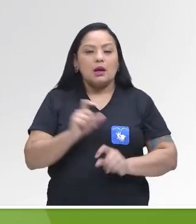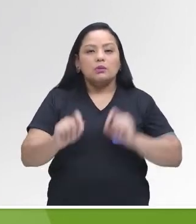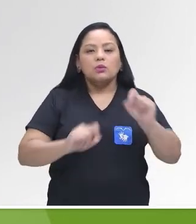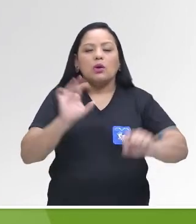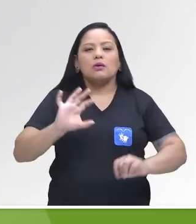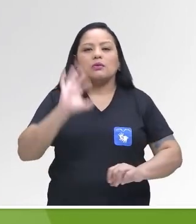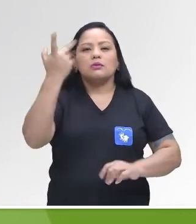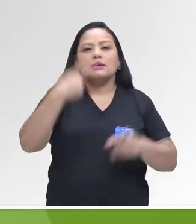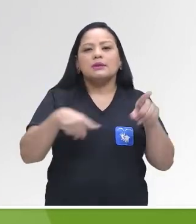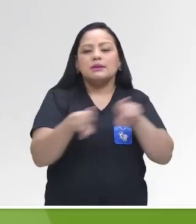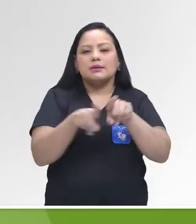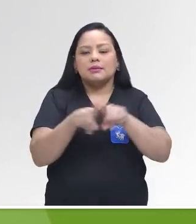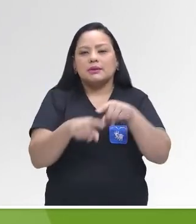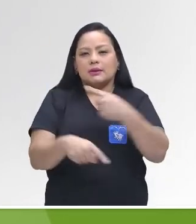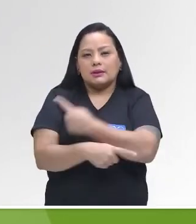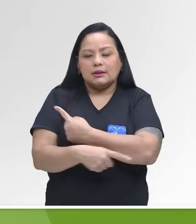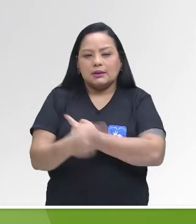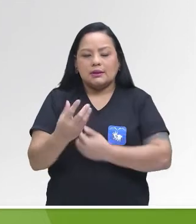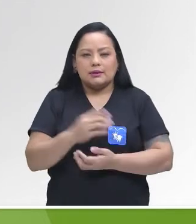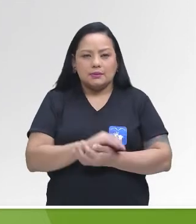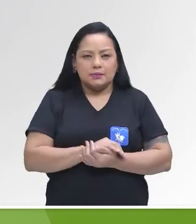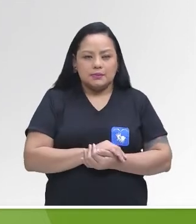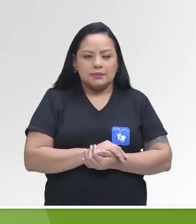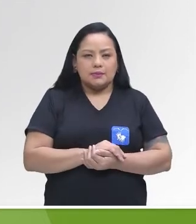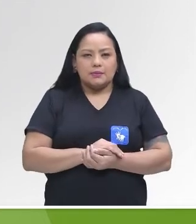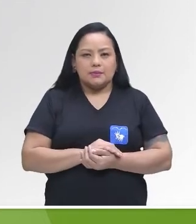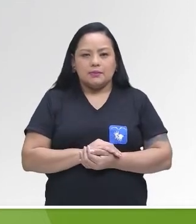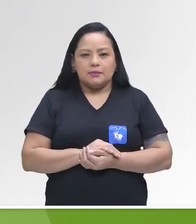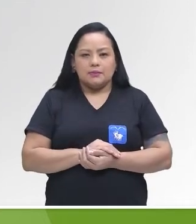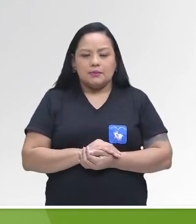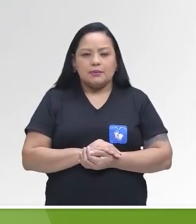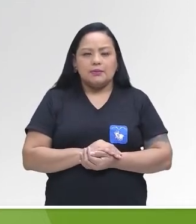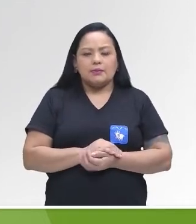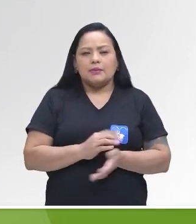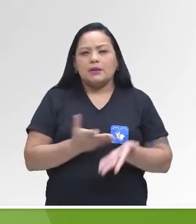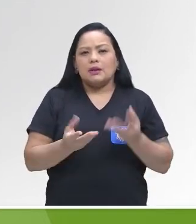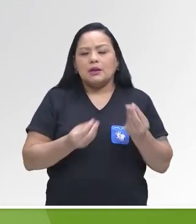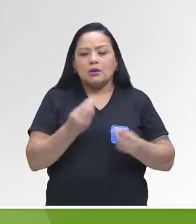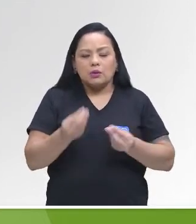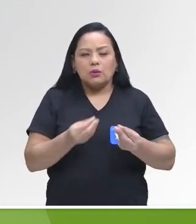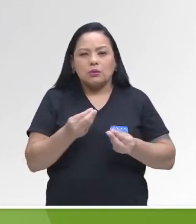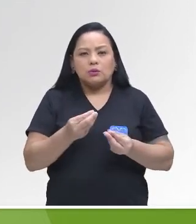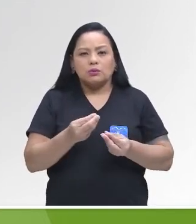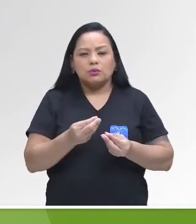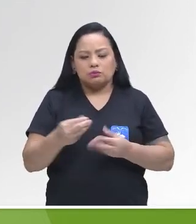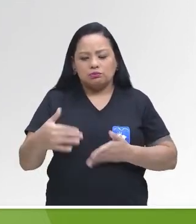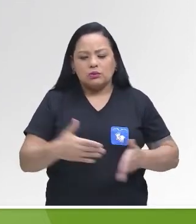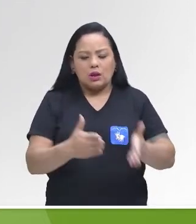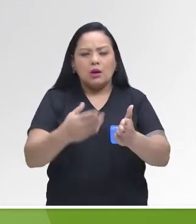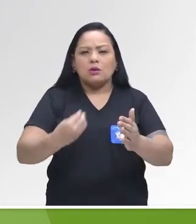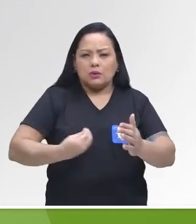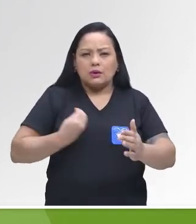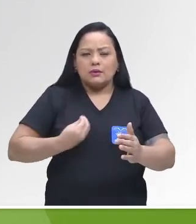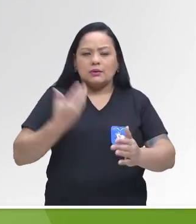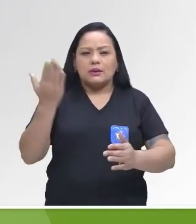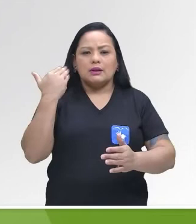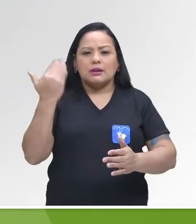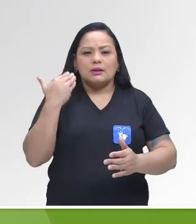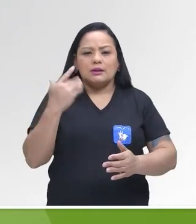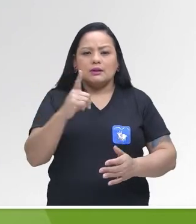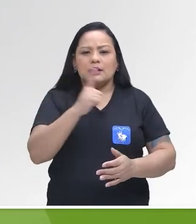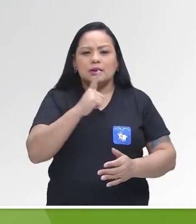acontece também aqui é que eles, na fase da água aquática, eles têm